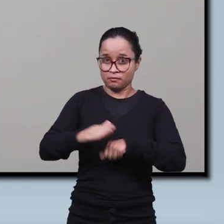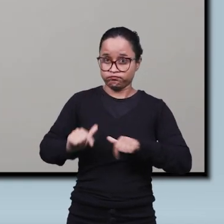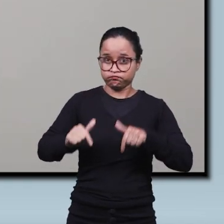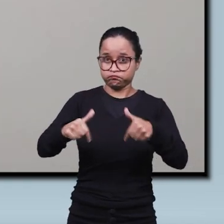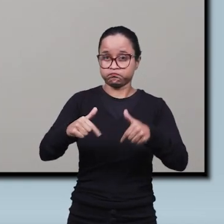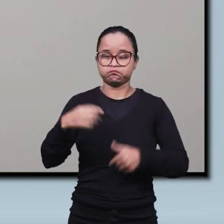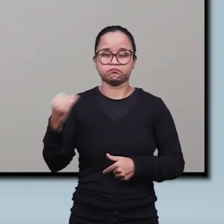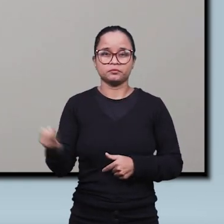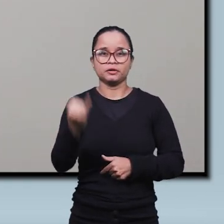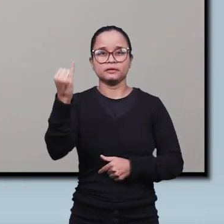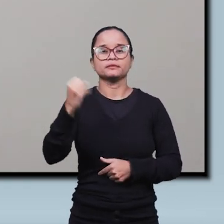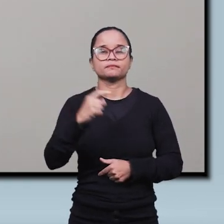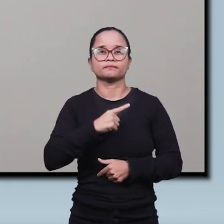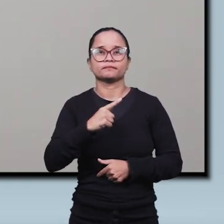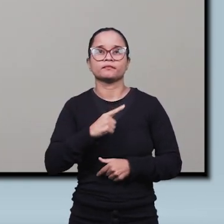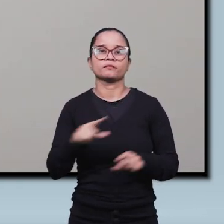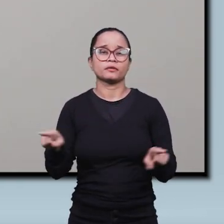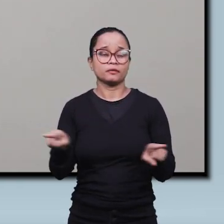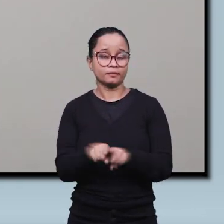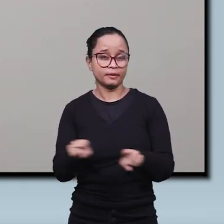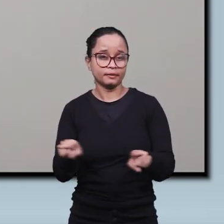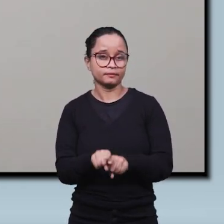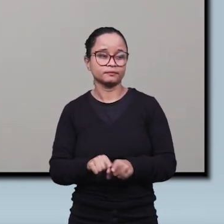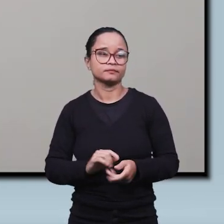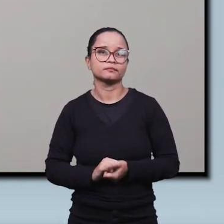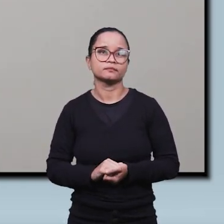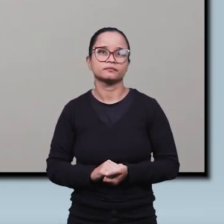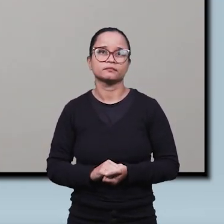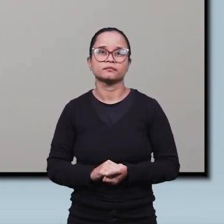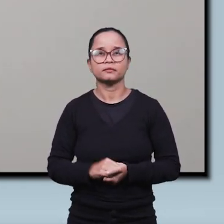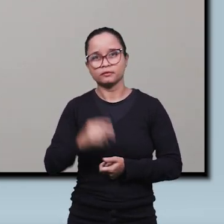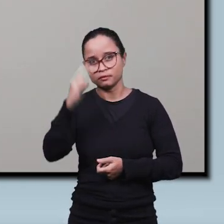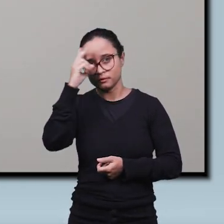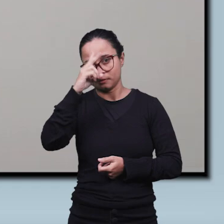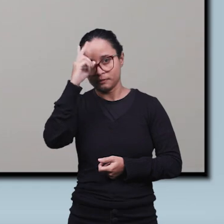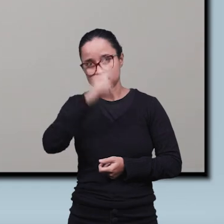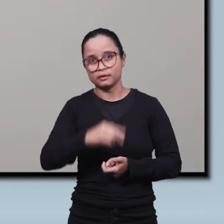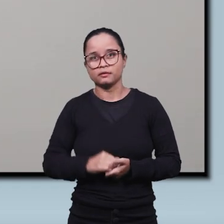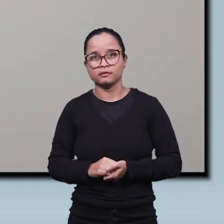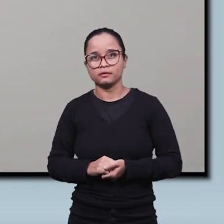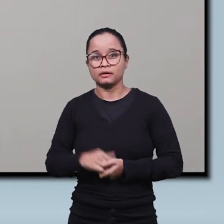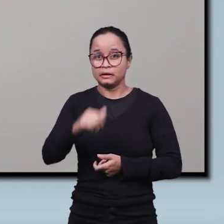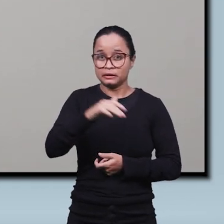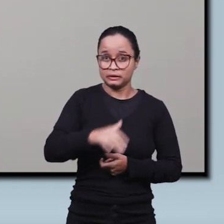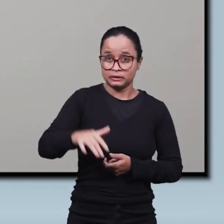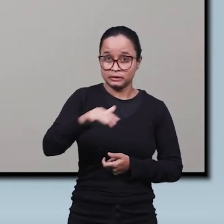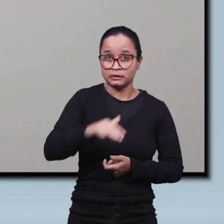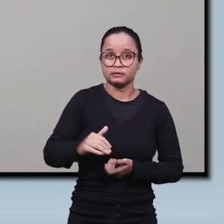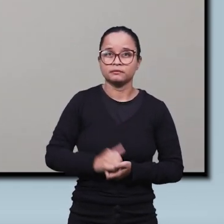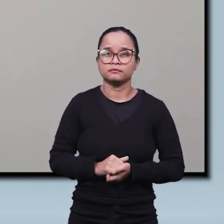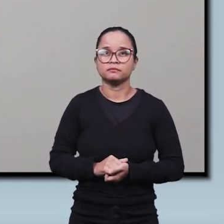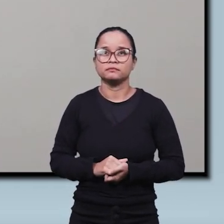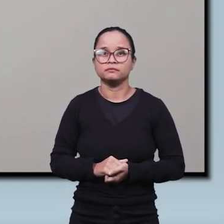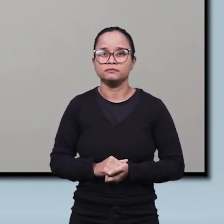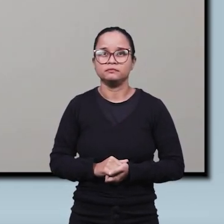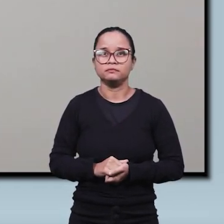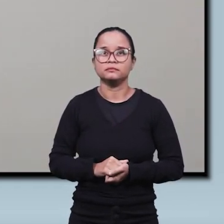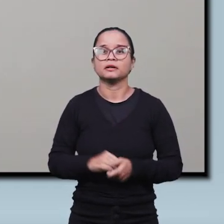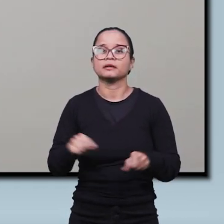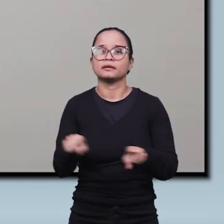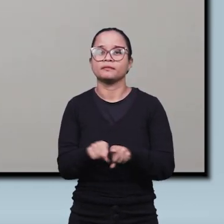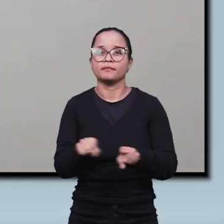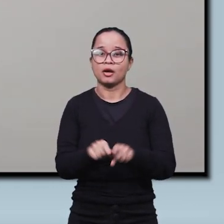muito importante. Também vamos lembrar de ambientes de acesso para